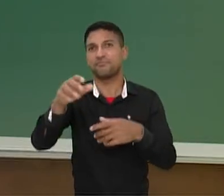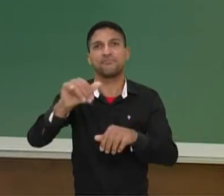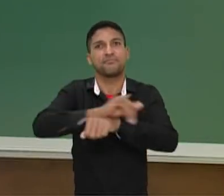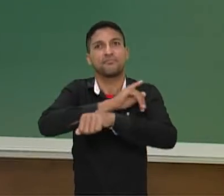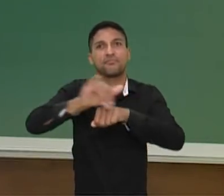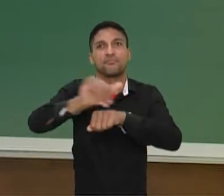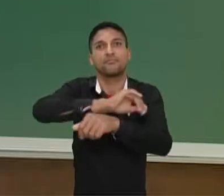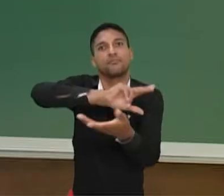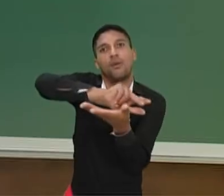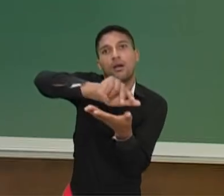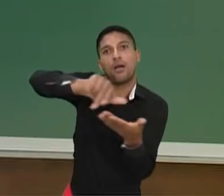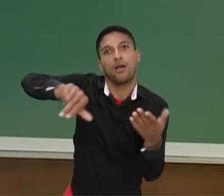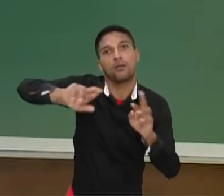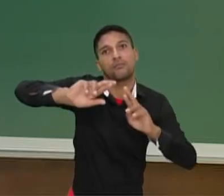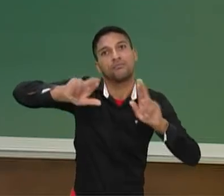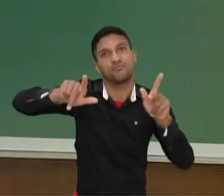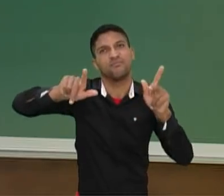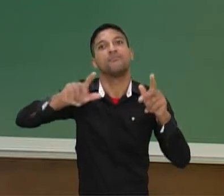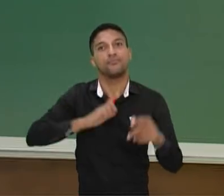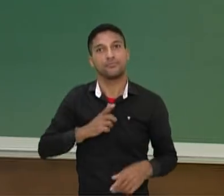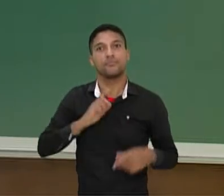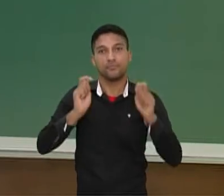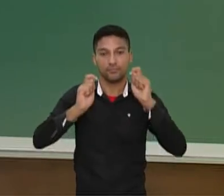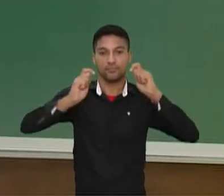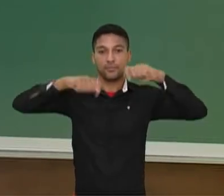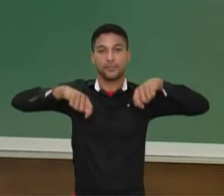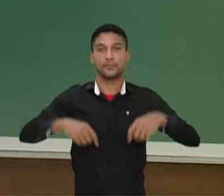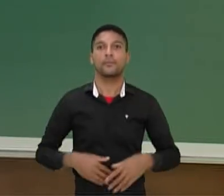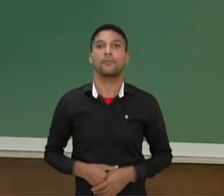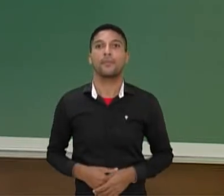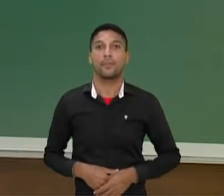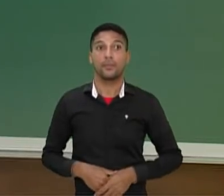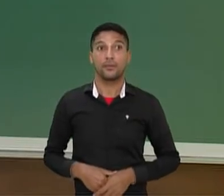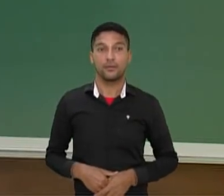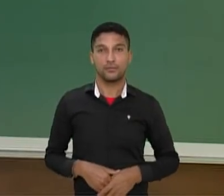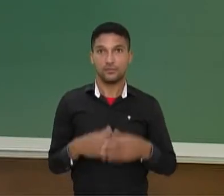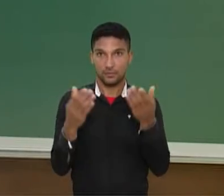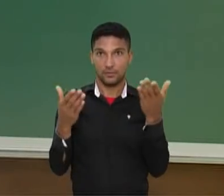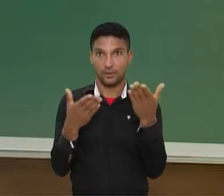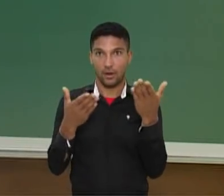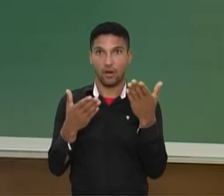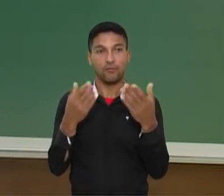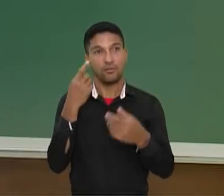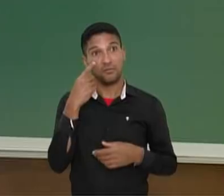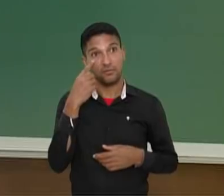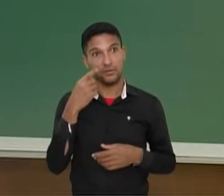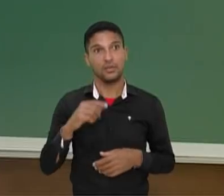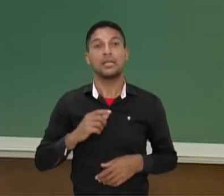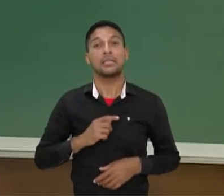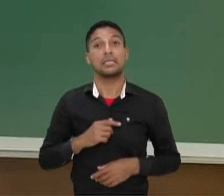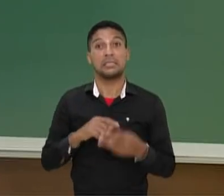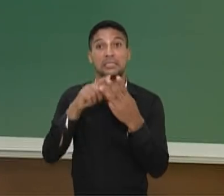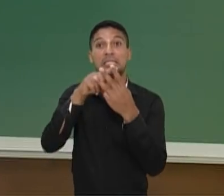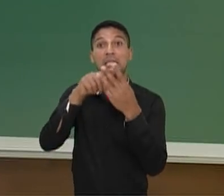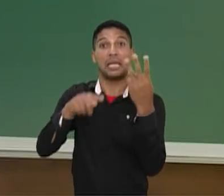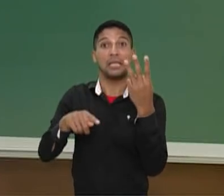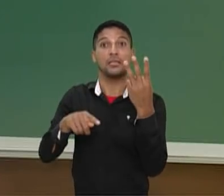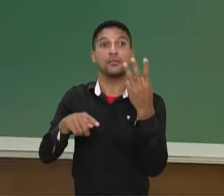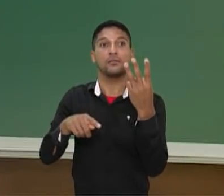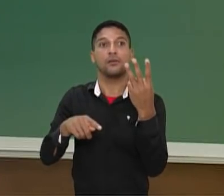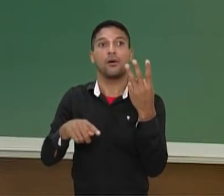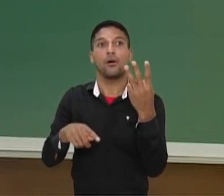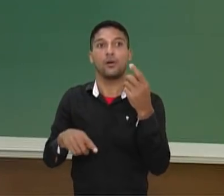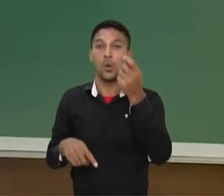várias opções, tá bom? Vamos fazer a continha desse que eu fiz a divisão? Nós temos 3 figuras. Então, eu vou calcular a área 1, área 2,